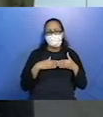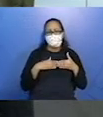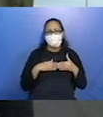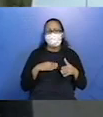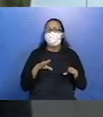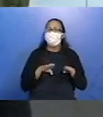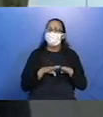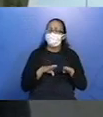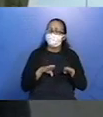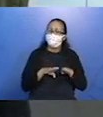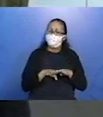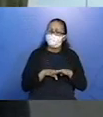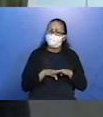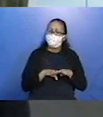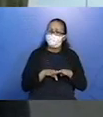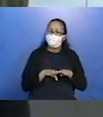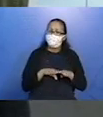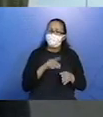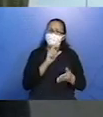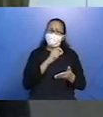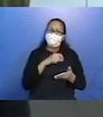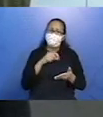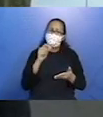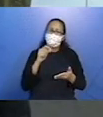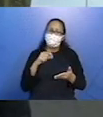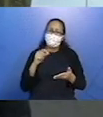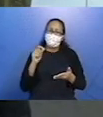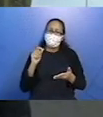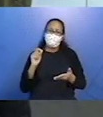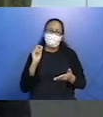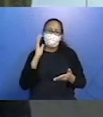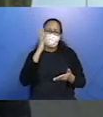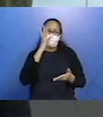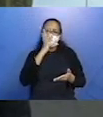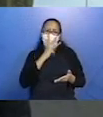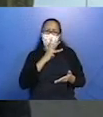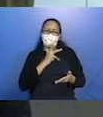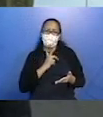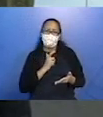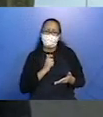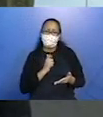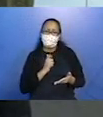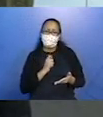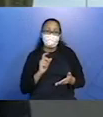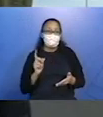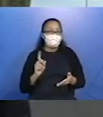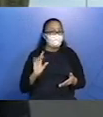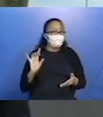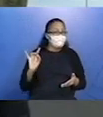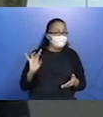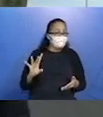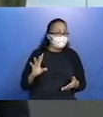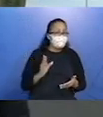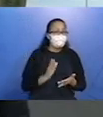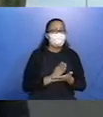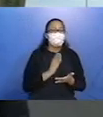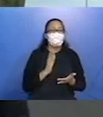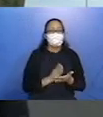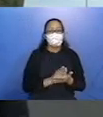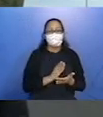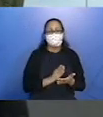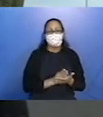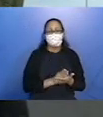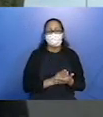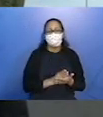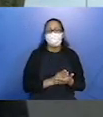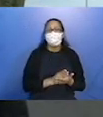gente, isso você leva para a sua vida toda, não é só para tarefa. Por que eu estou batendo em cima